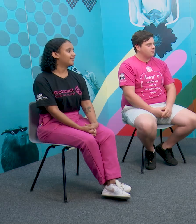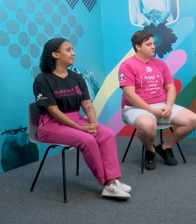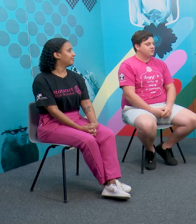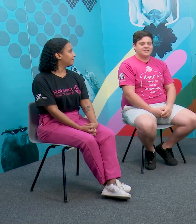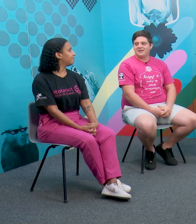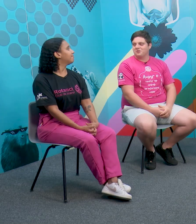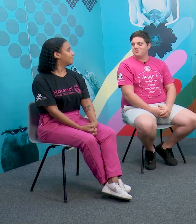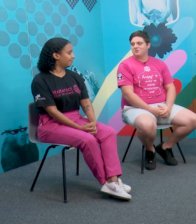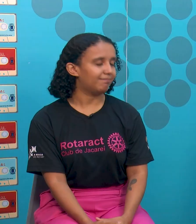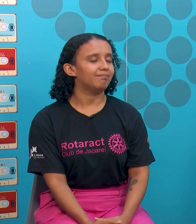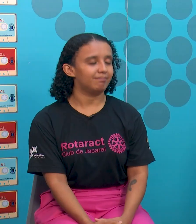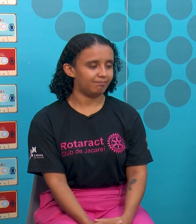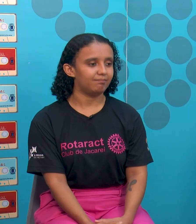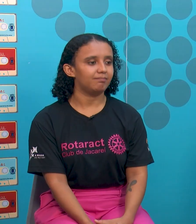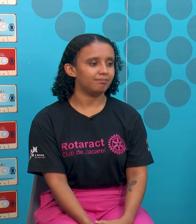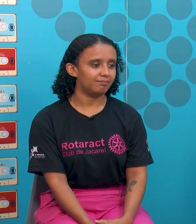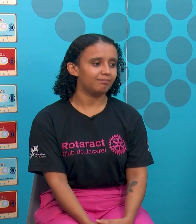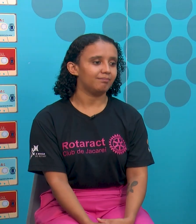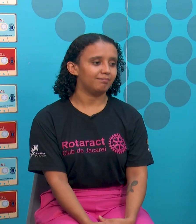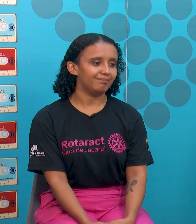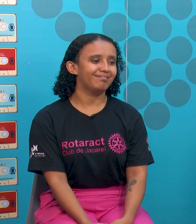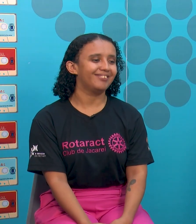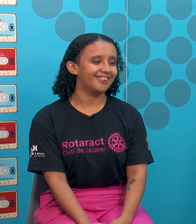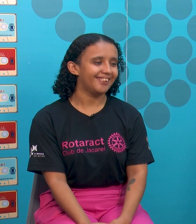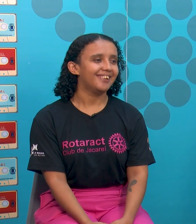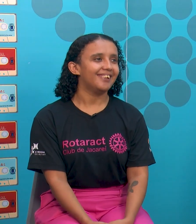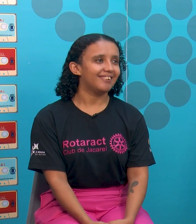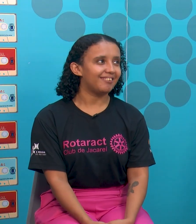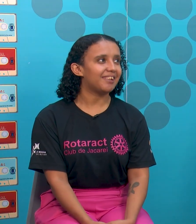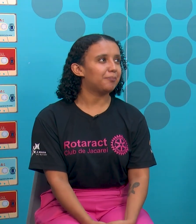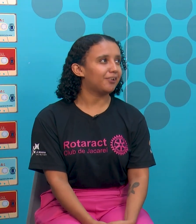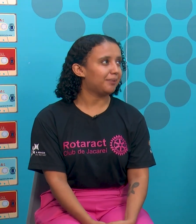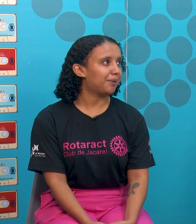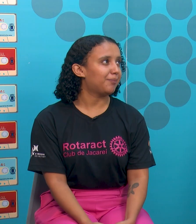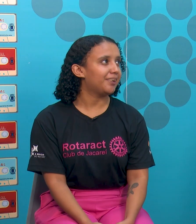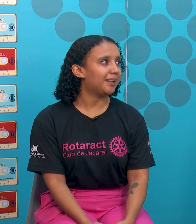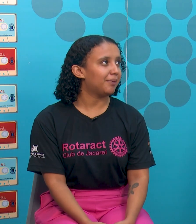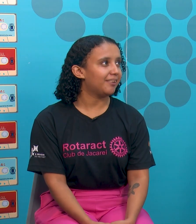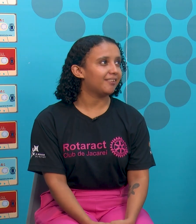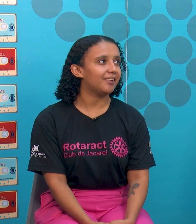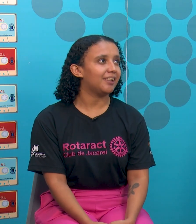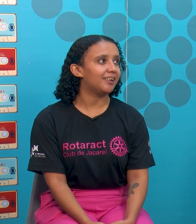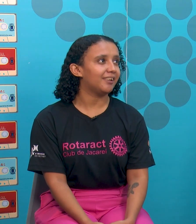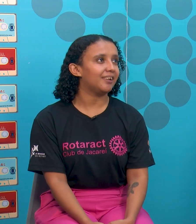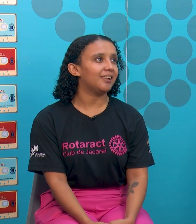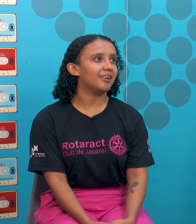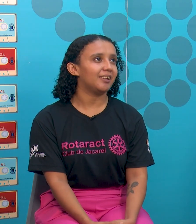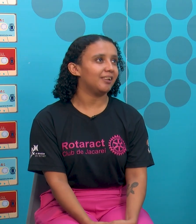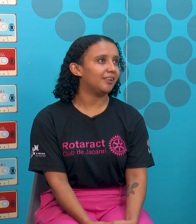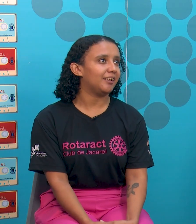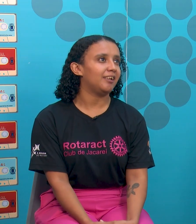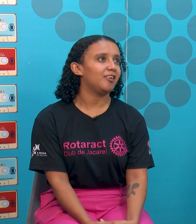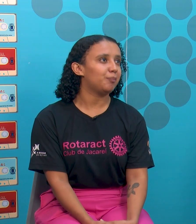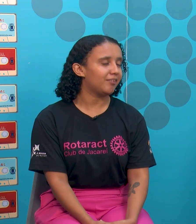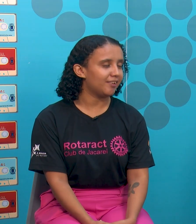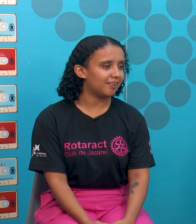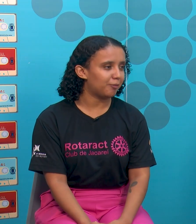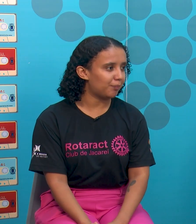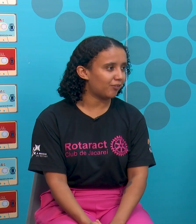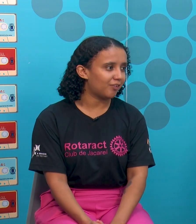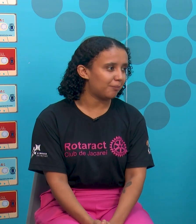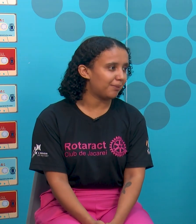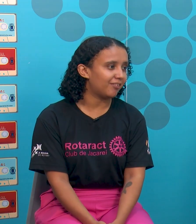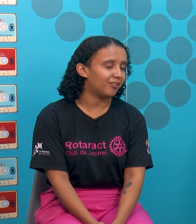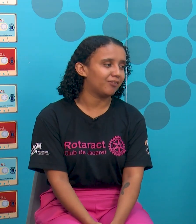A continuidade como um todo, né? E a de não continuar. Estar para apoiar, mas a gente precisa